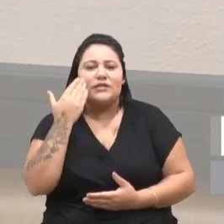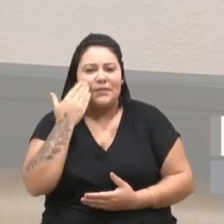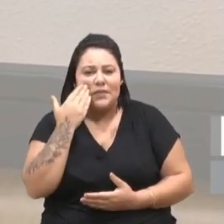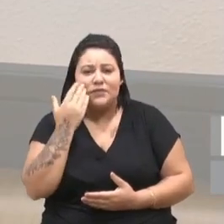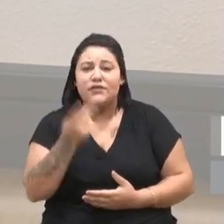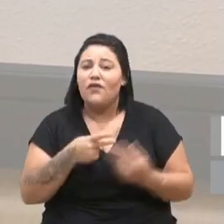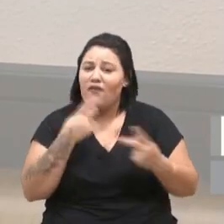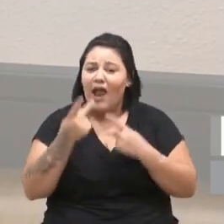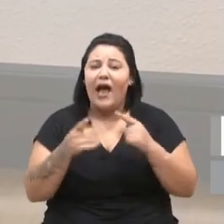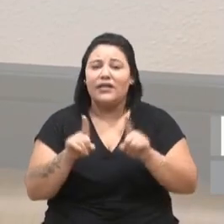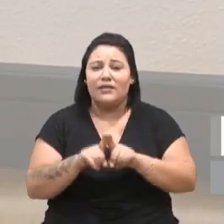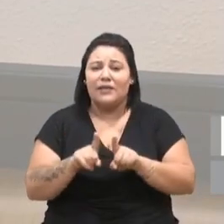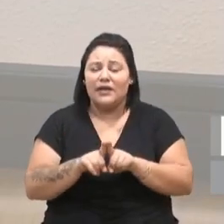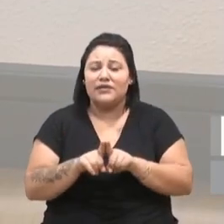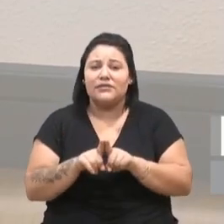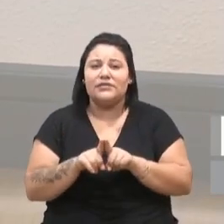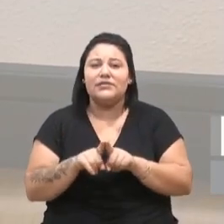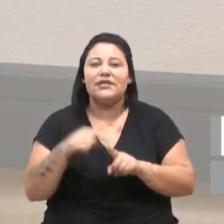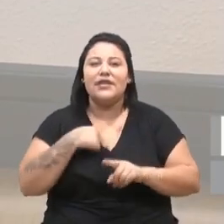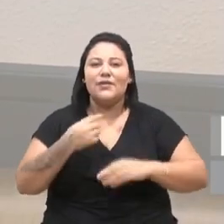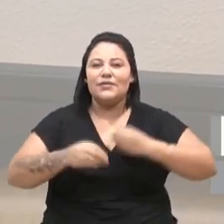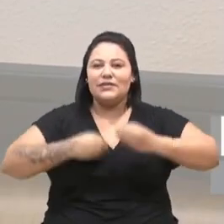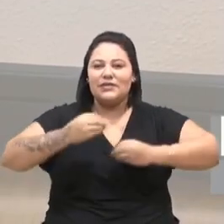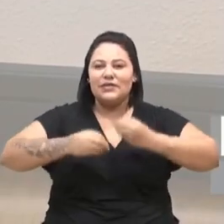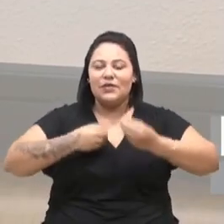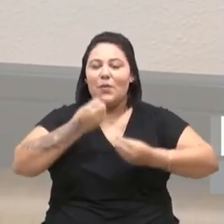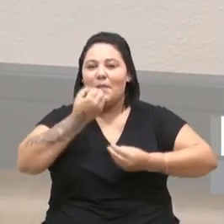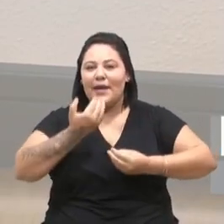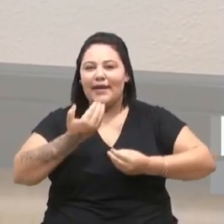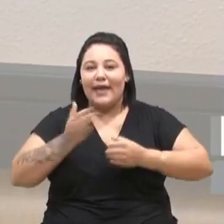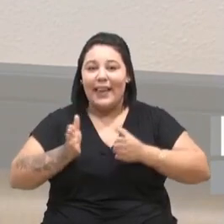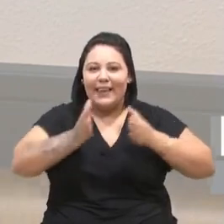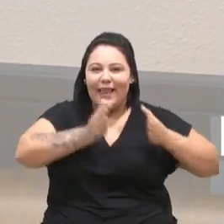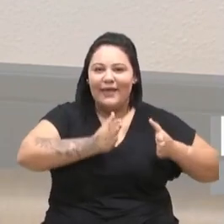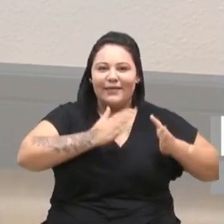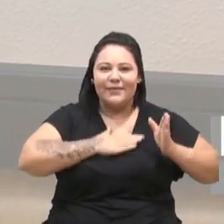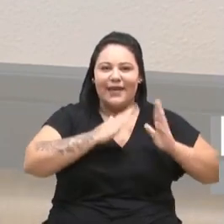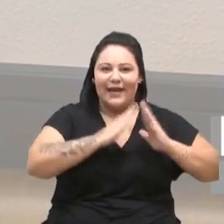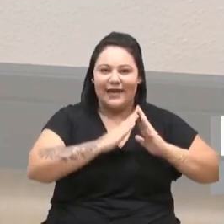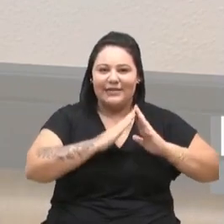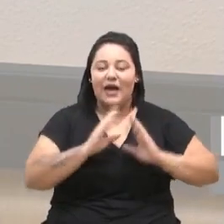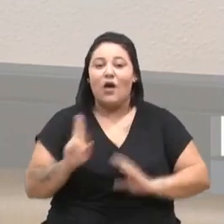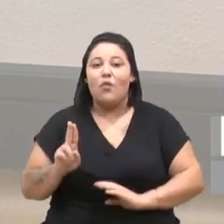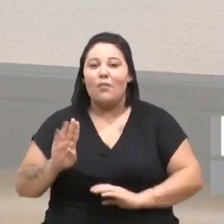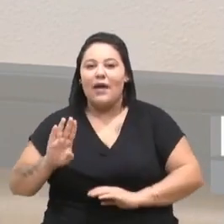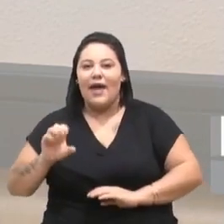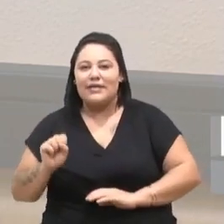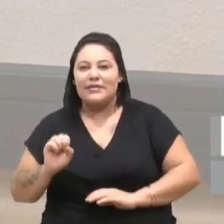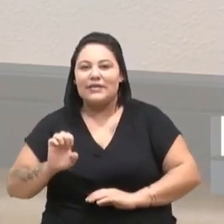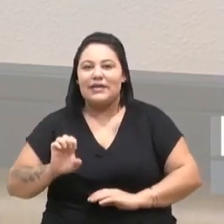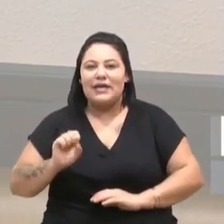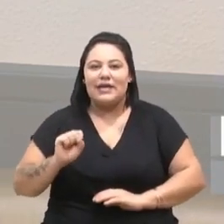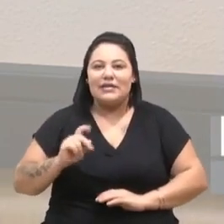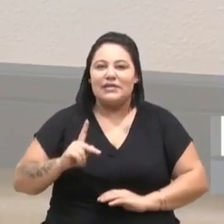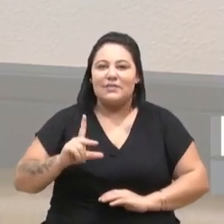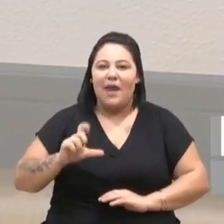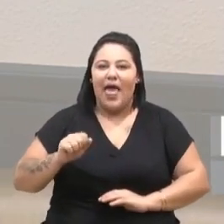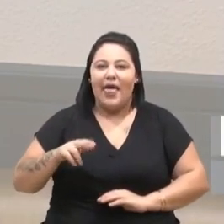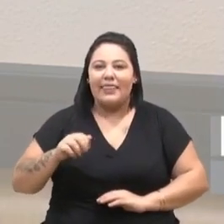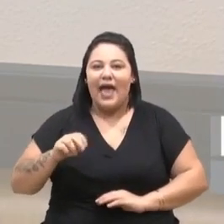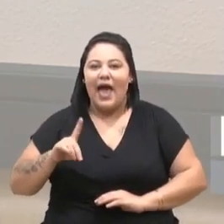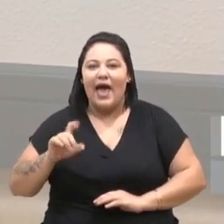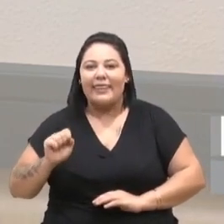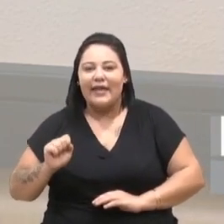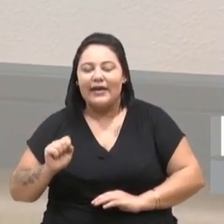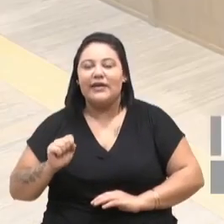pouquinho aqui eu me sinto em casa, por exemplo, porque é do lado da minha casa é do Esplanada. Então, lutei muito aí durante o